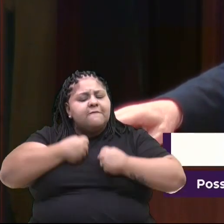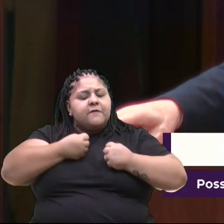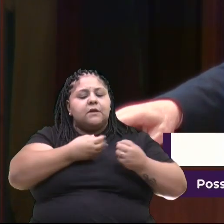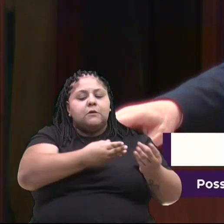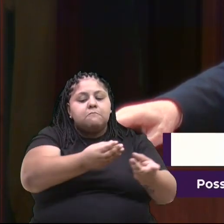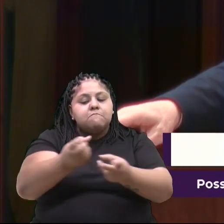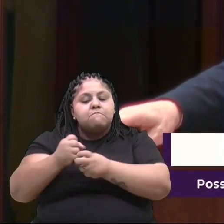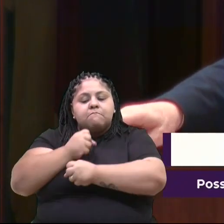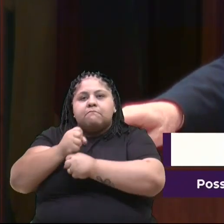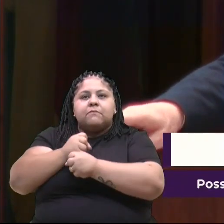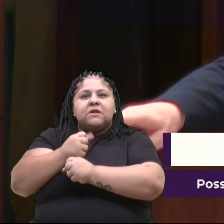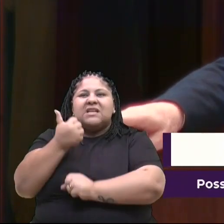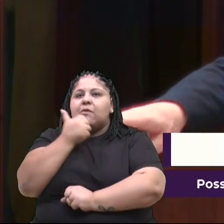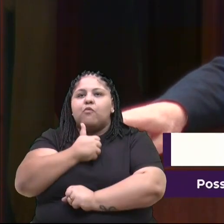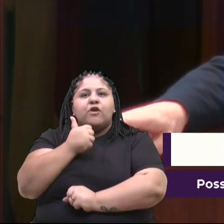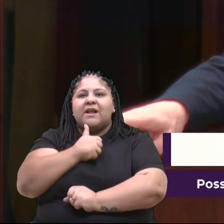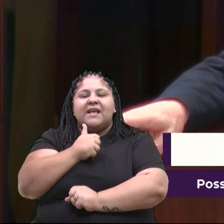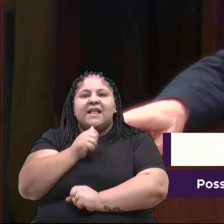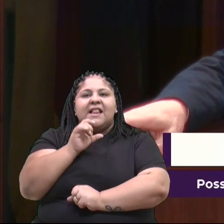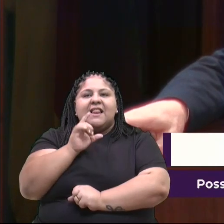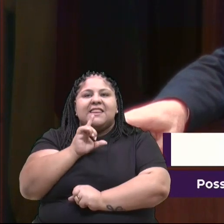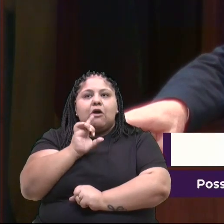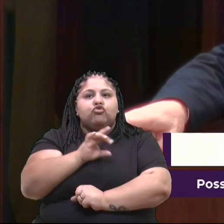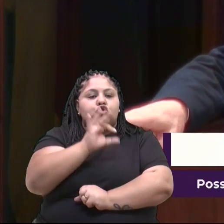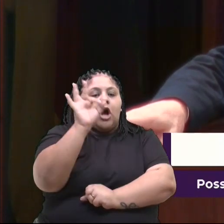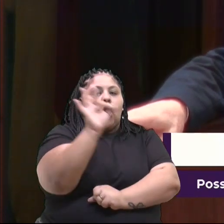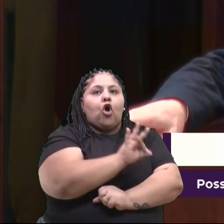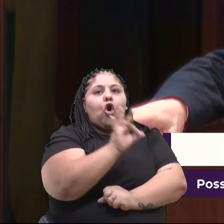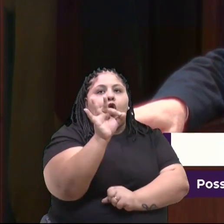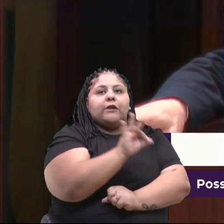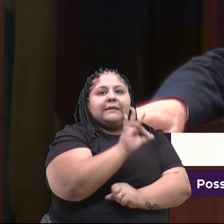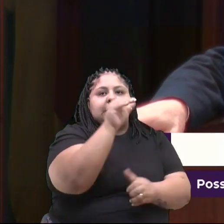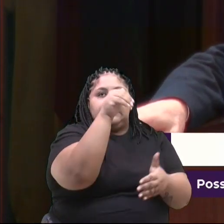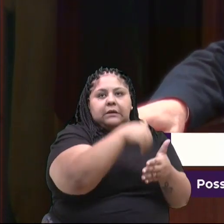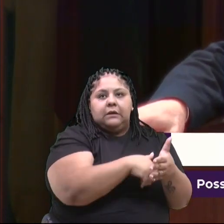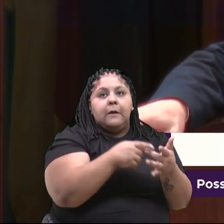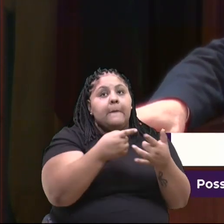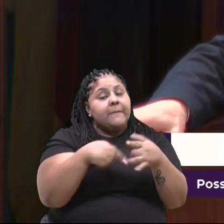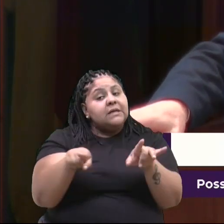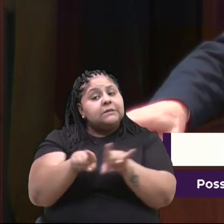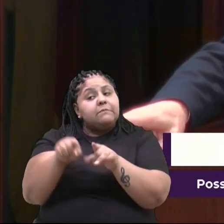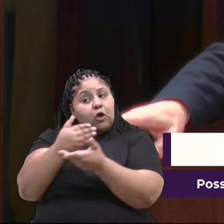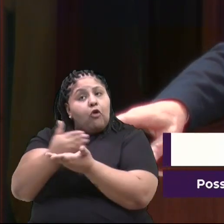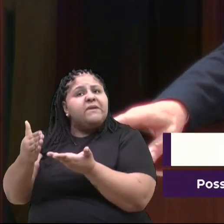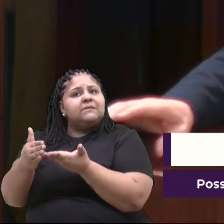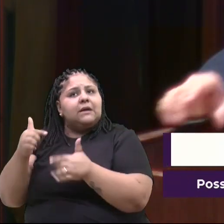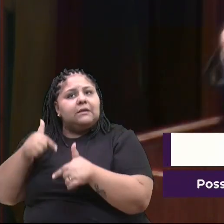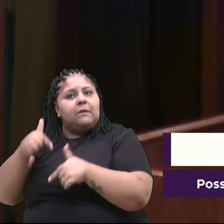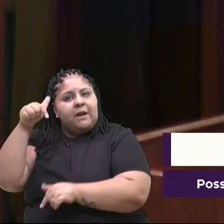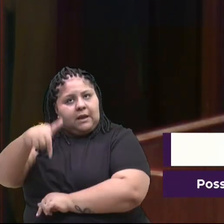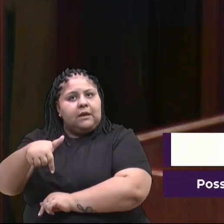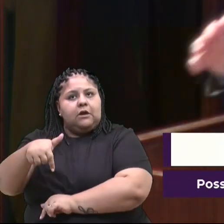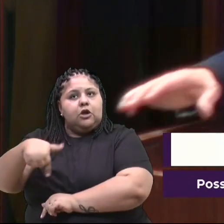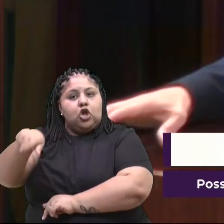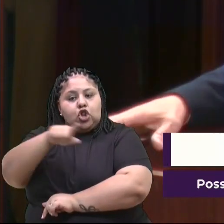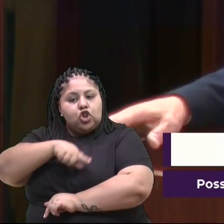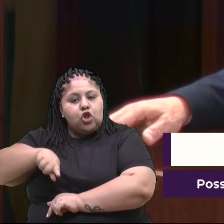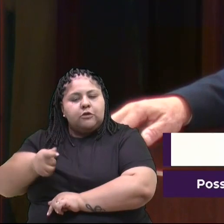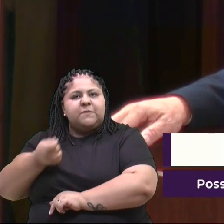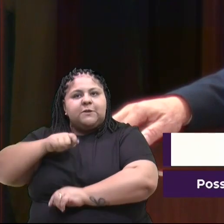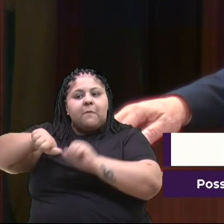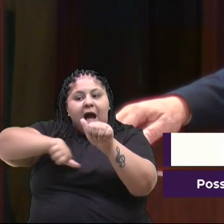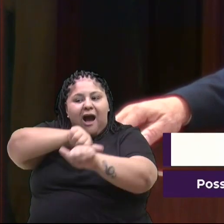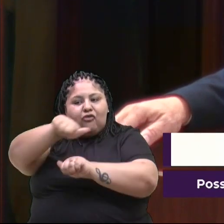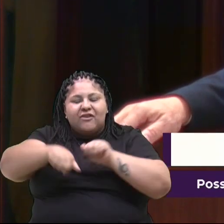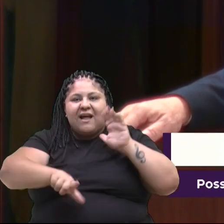que as mulheres não tenham apenas a cota na hora de concorrer, mas tenham na hora de assumir. Nós precisamos alterar essa legislação